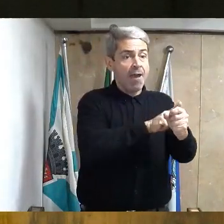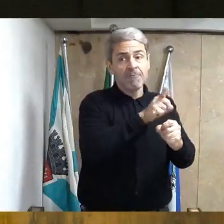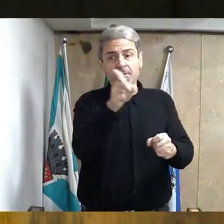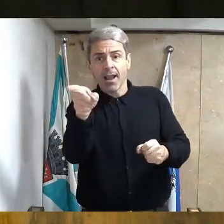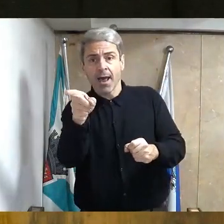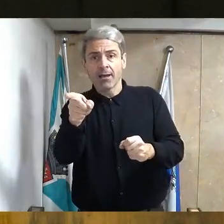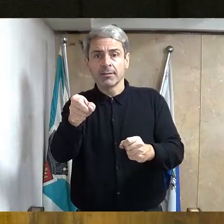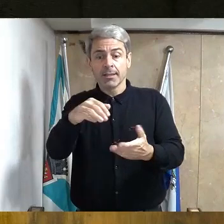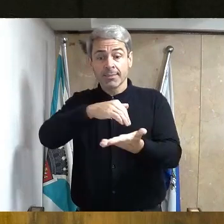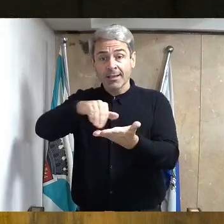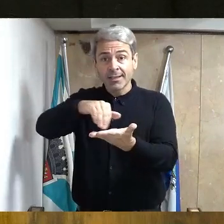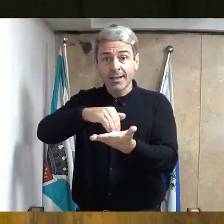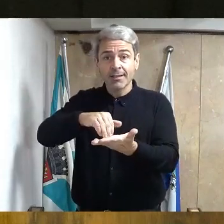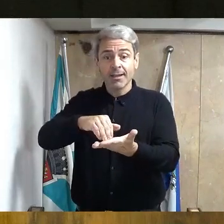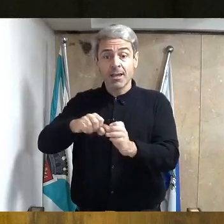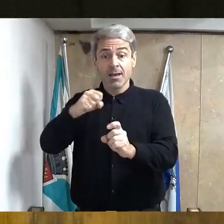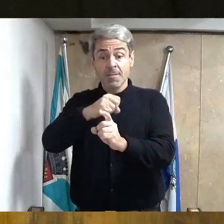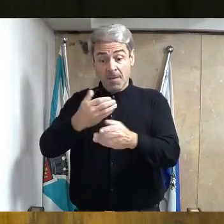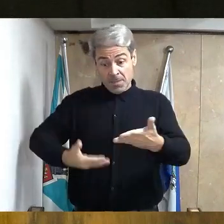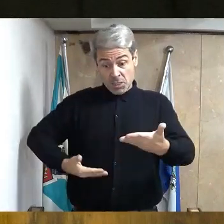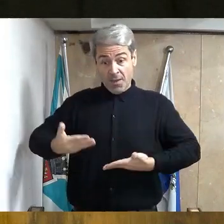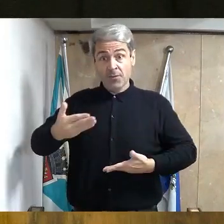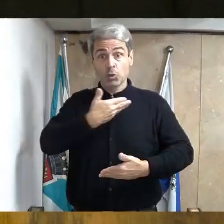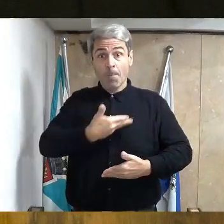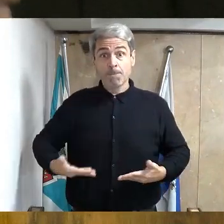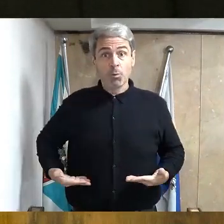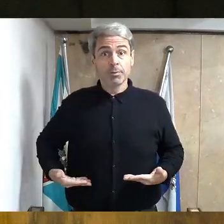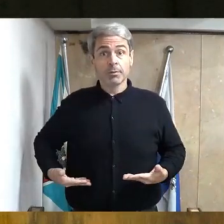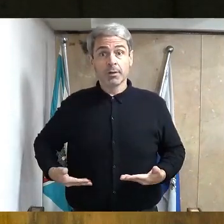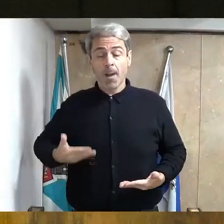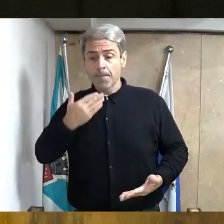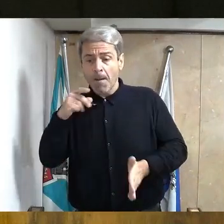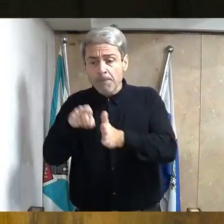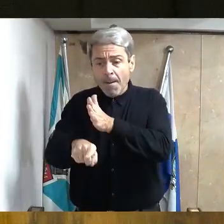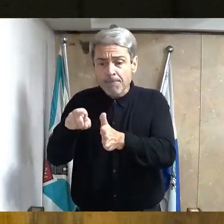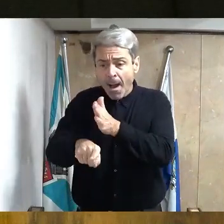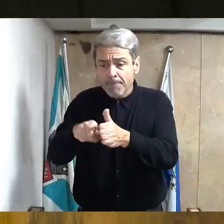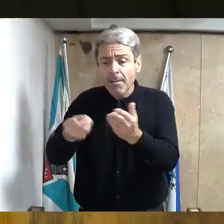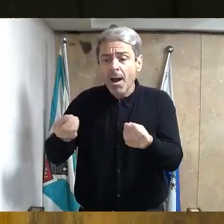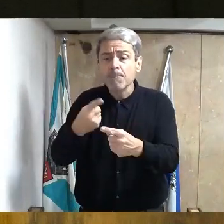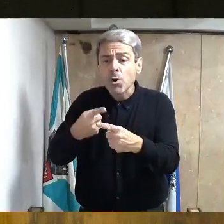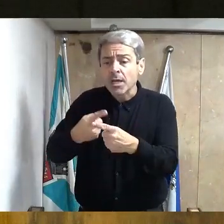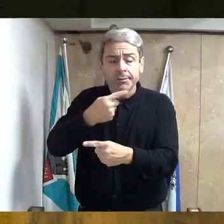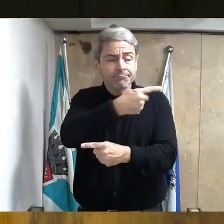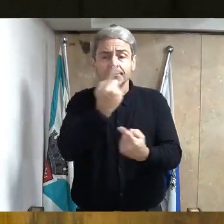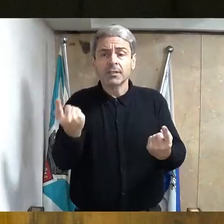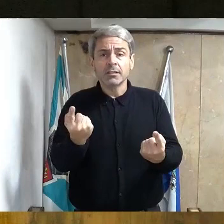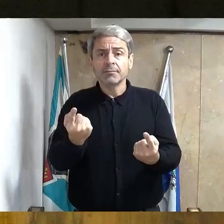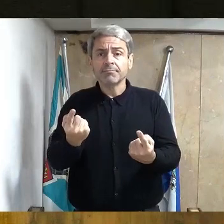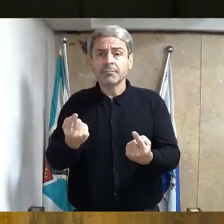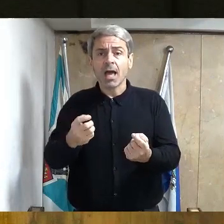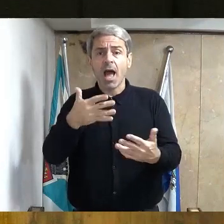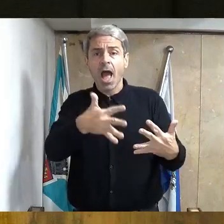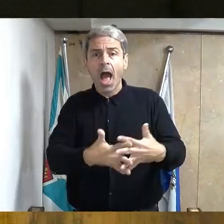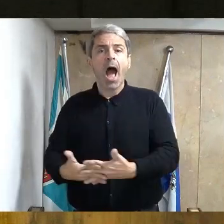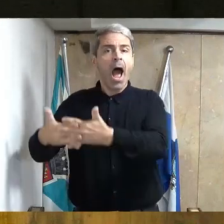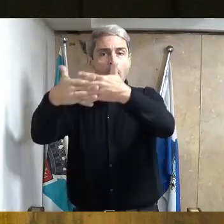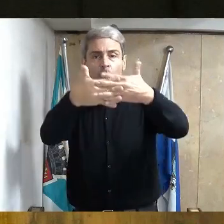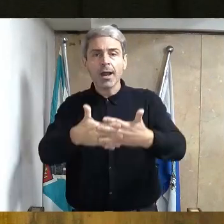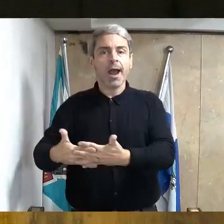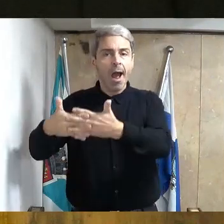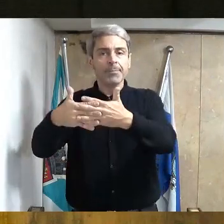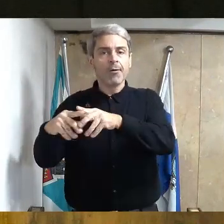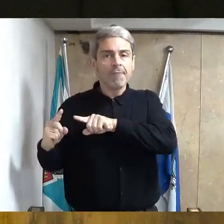Público com caminhão de iluminação, e temos o desprazer de chegar no local e encontrar todos os cabos